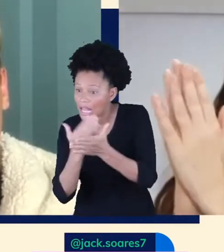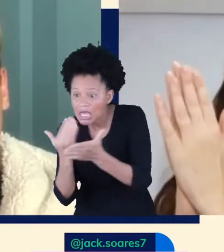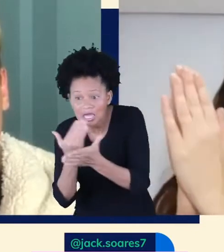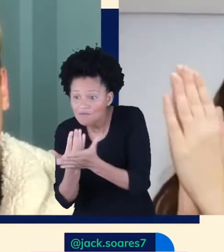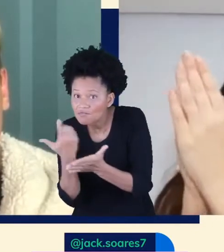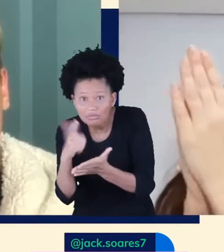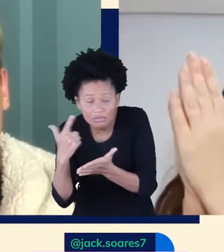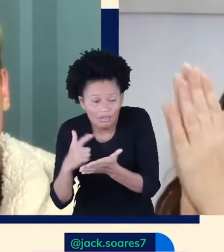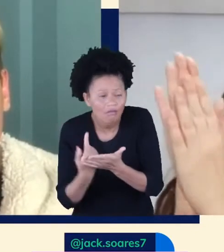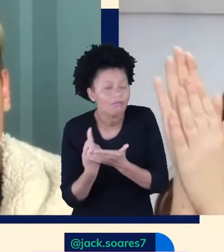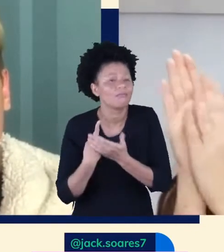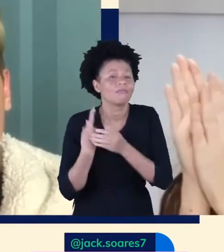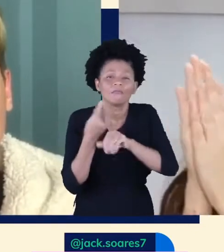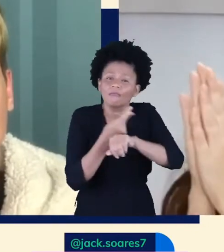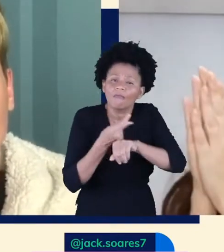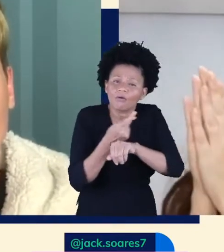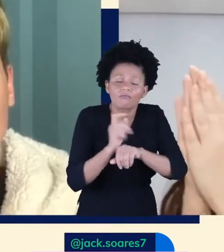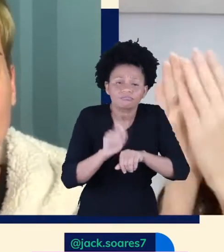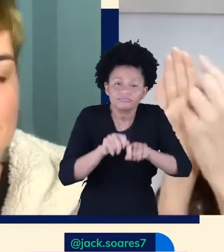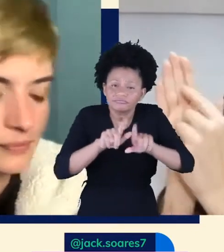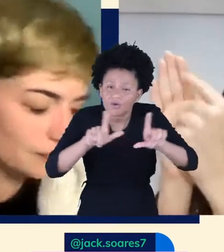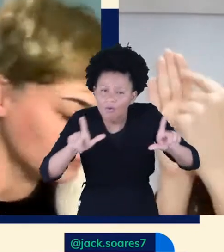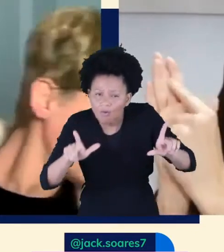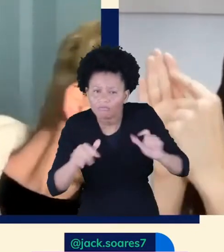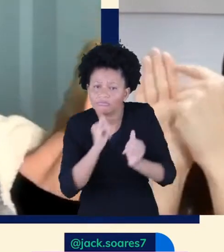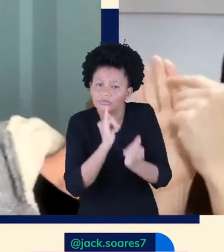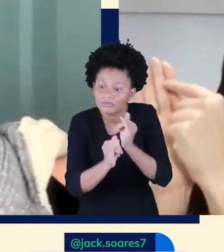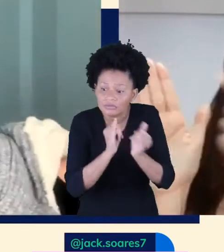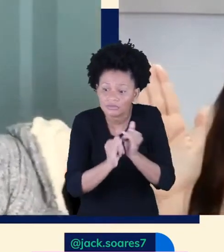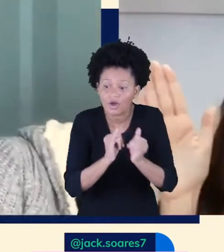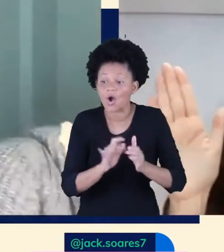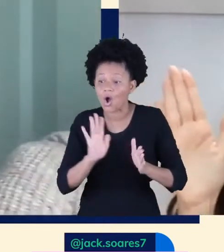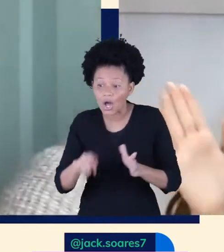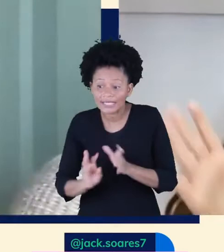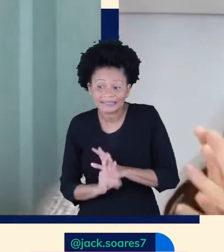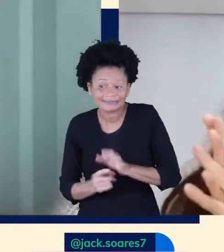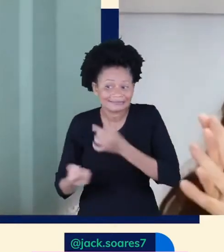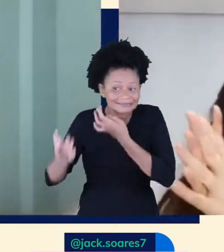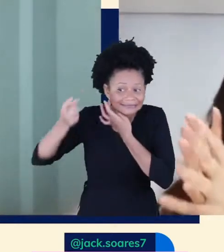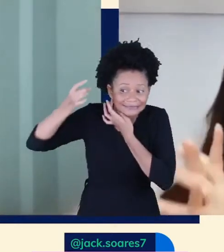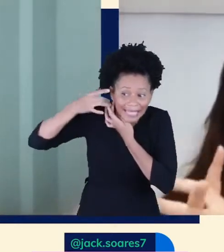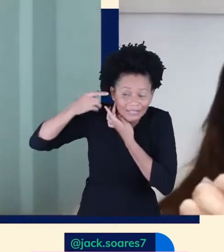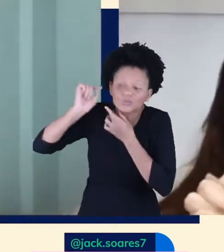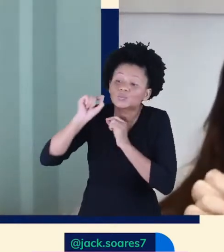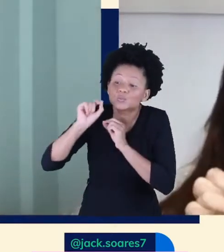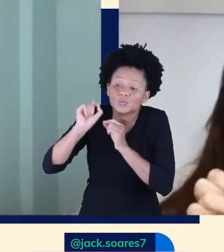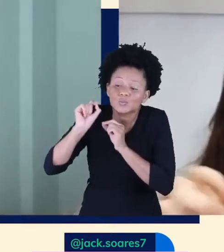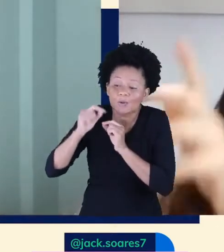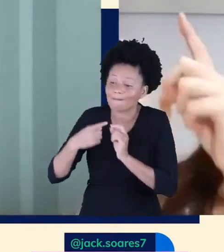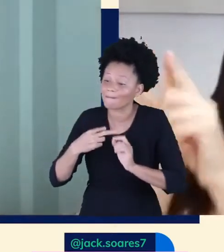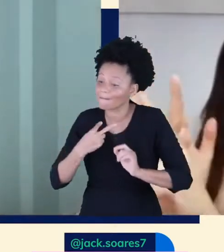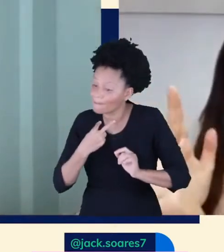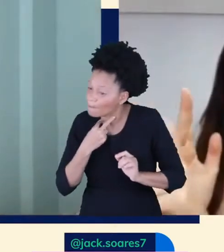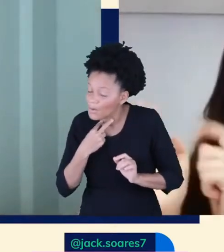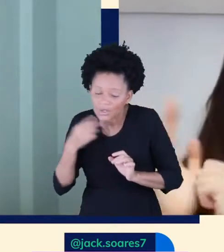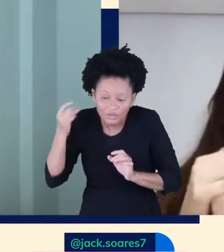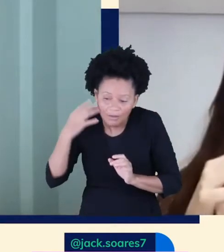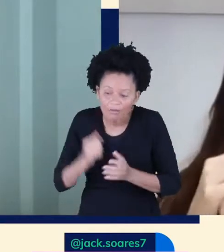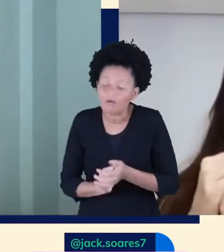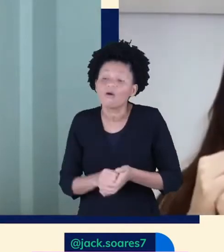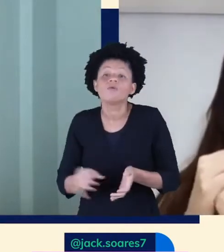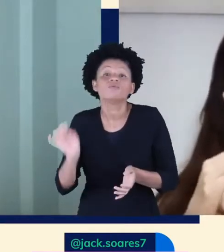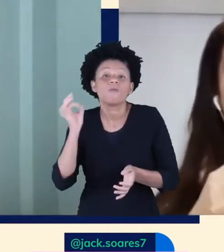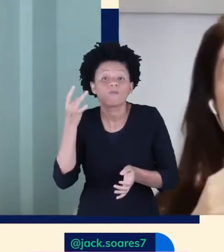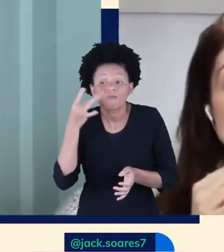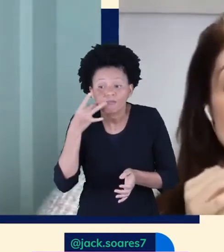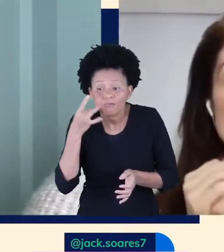vai na internet, seleciona um que é adequado para a idade, mostra, olha, lá dentro do teu ouvido tem isso, por isso que você não pode colocar. Dentro do seu bumbum